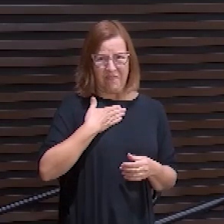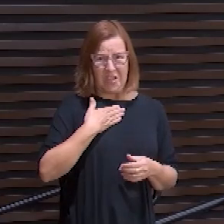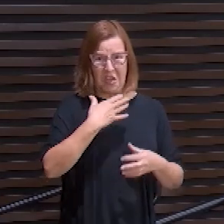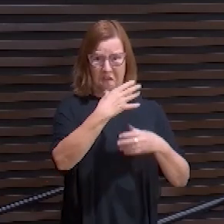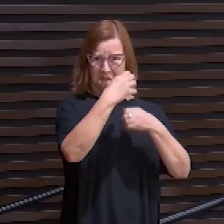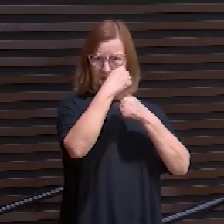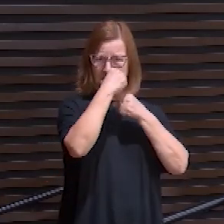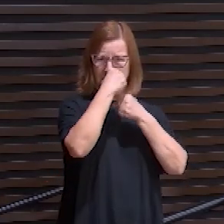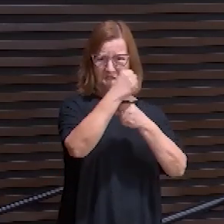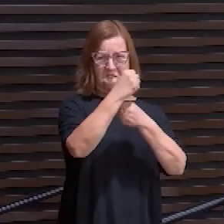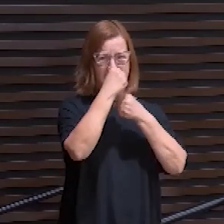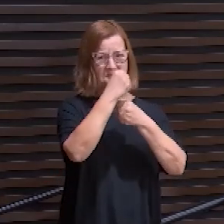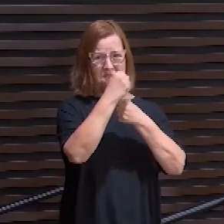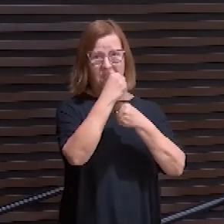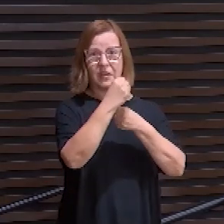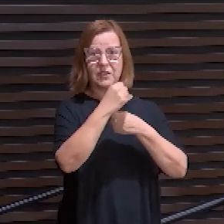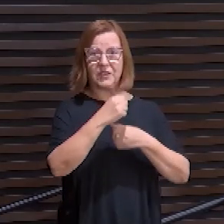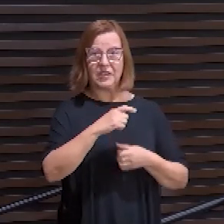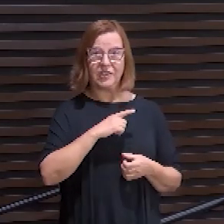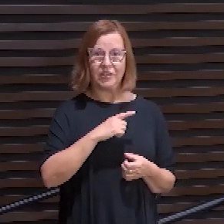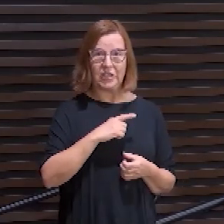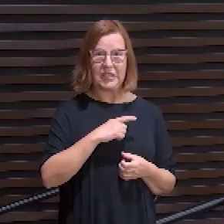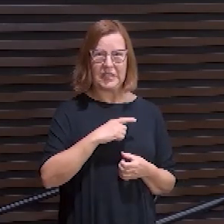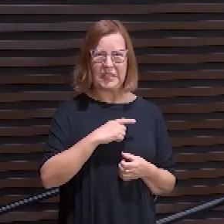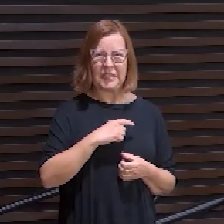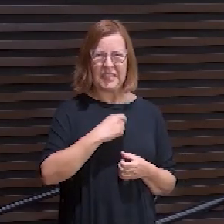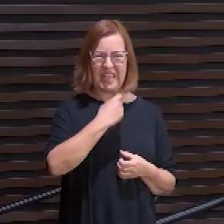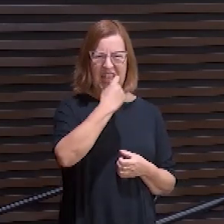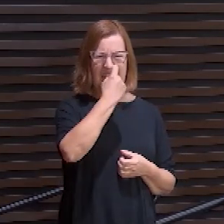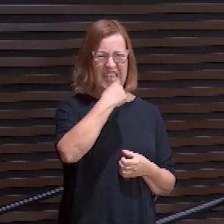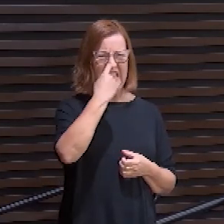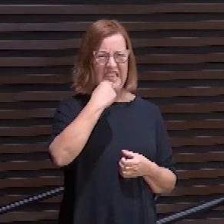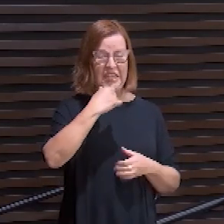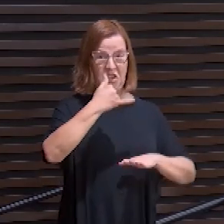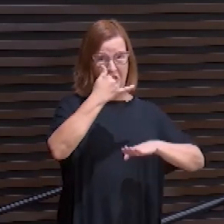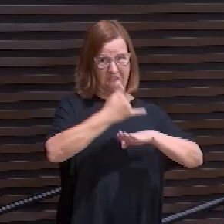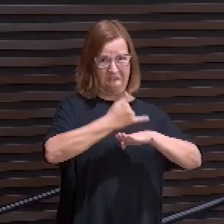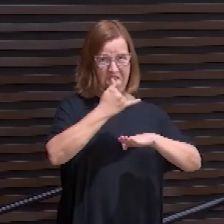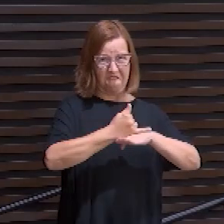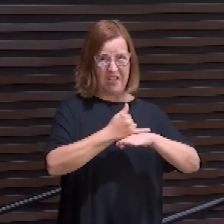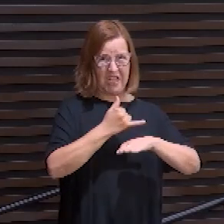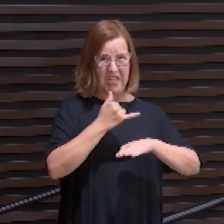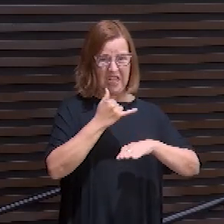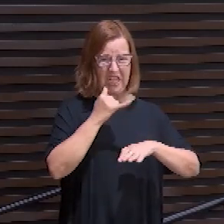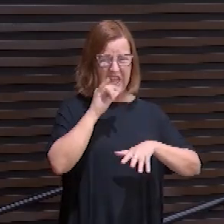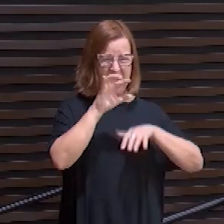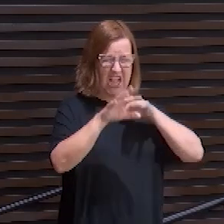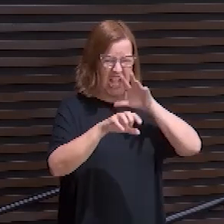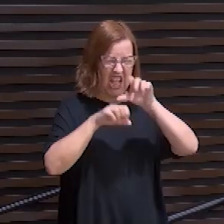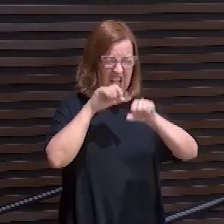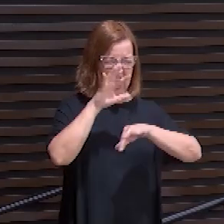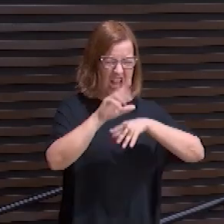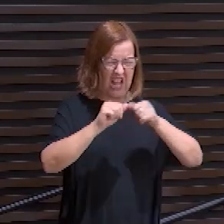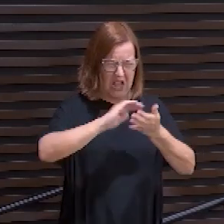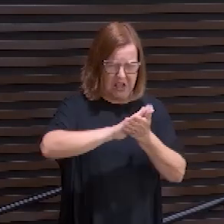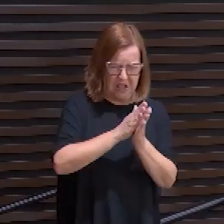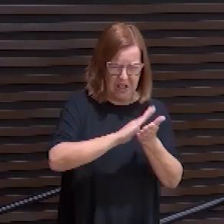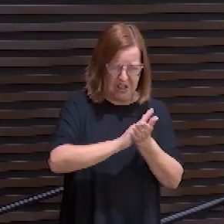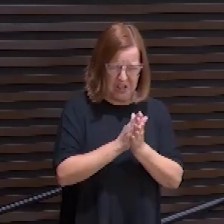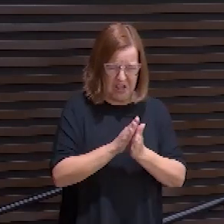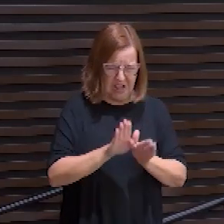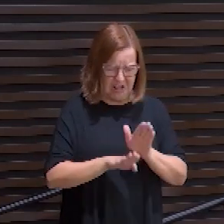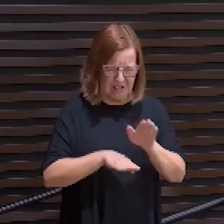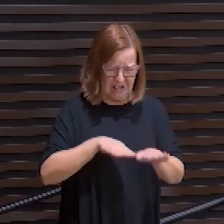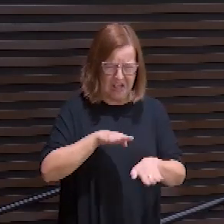forte, o qual tinha grandes dentes de ferro. Ele devorava e fazia em pedaços e pisava aos pés o que